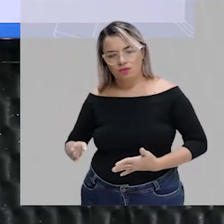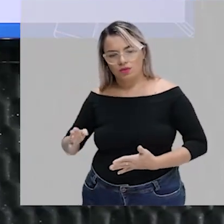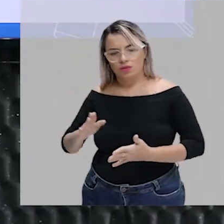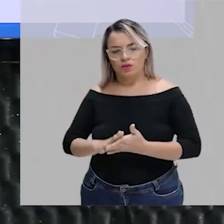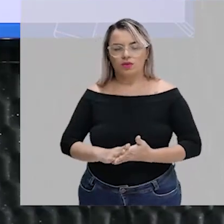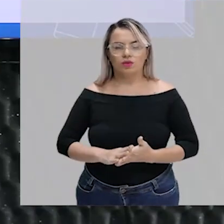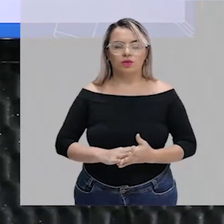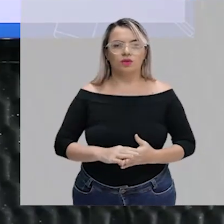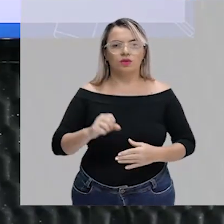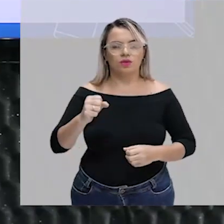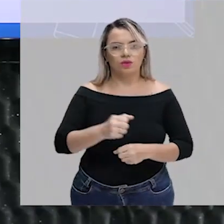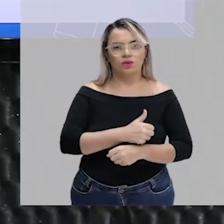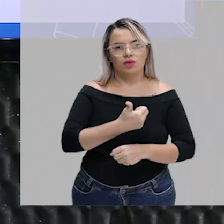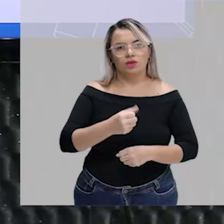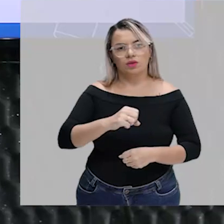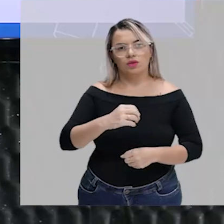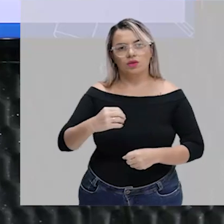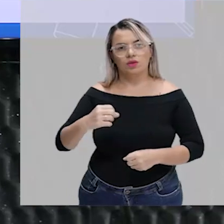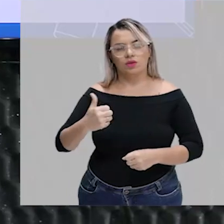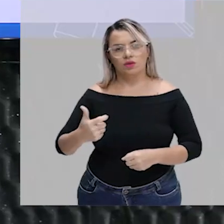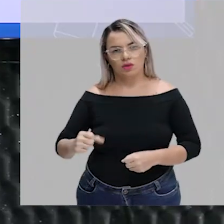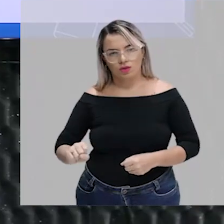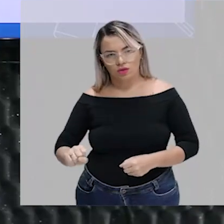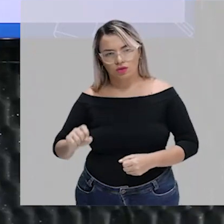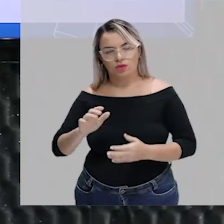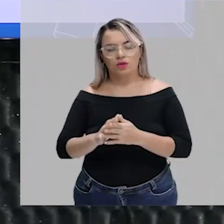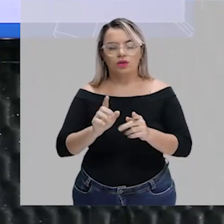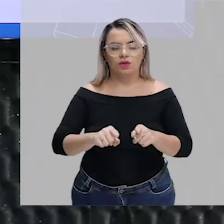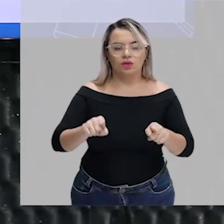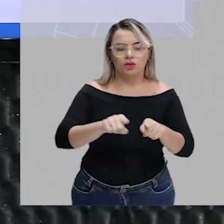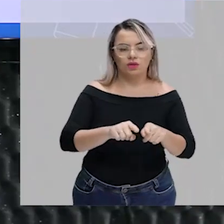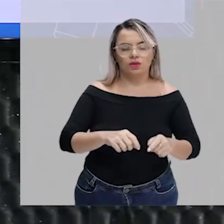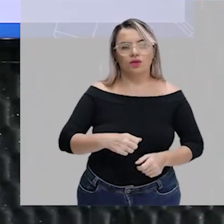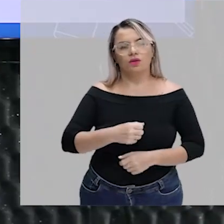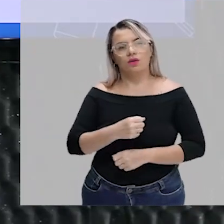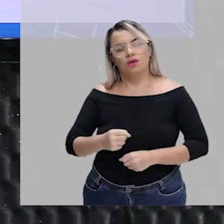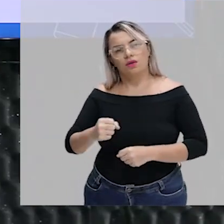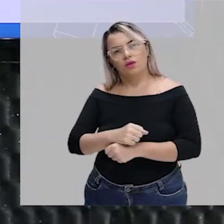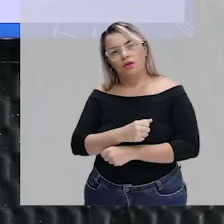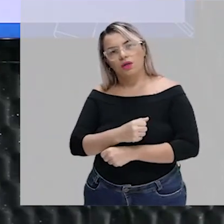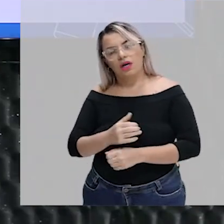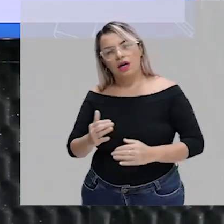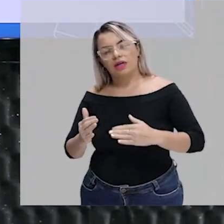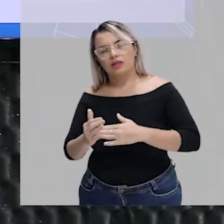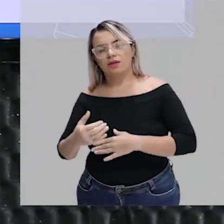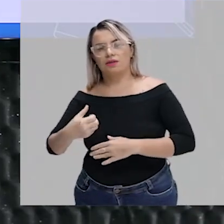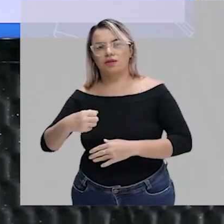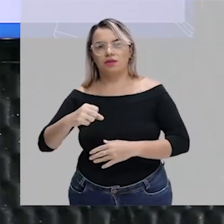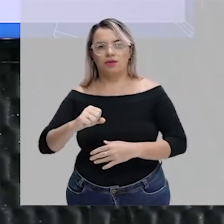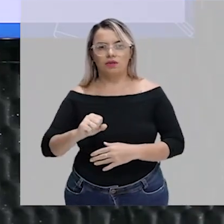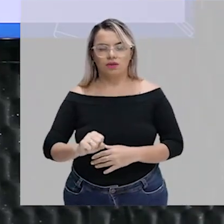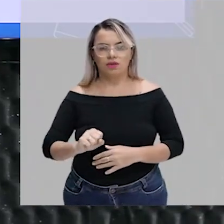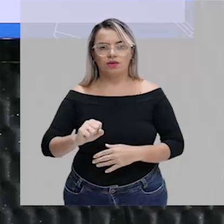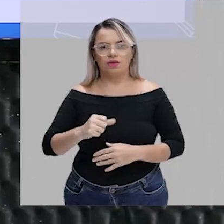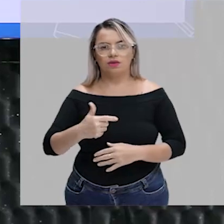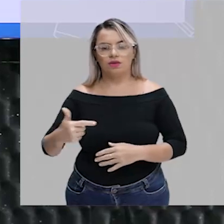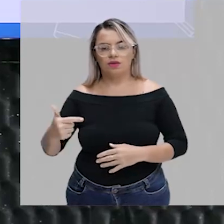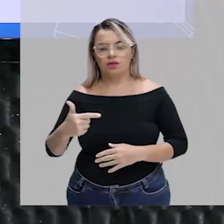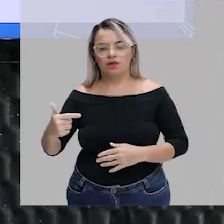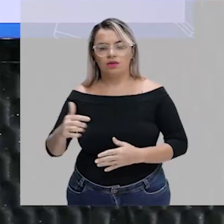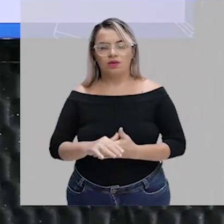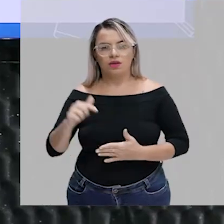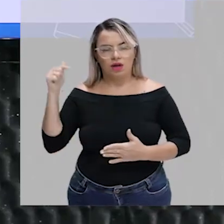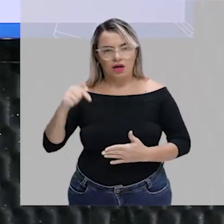entre 1808 e 1822, a colônia, Brasil, passou por uma série de